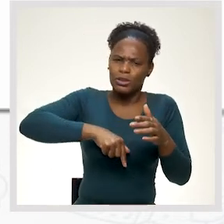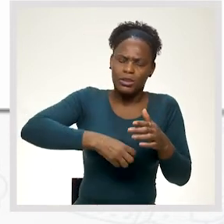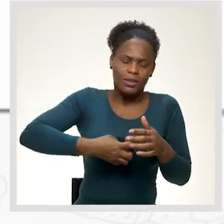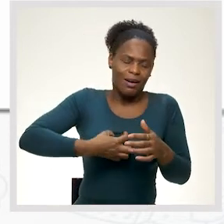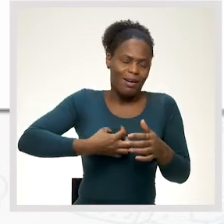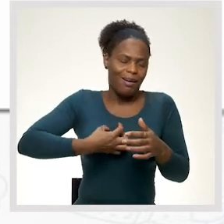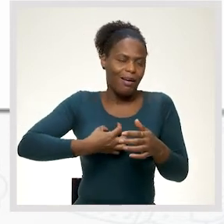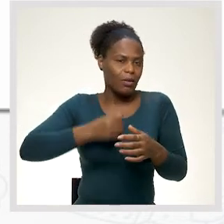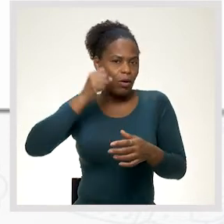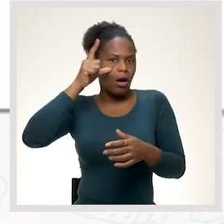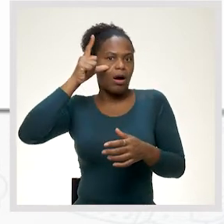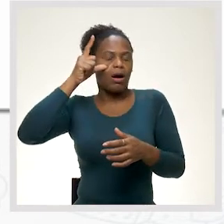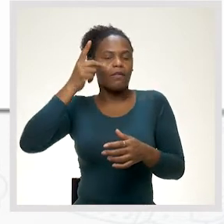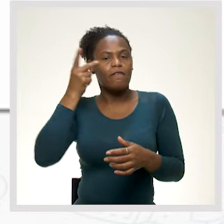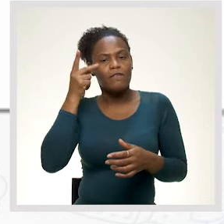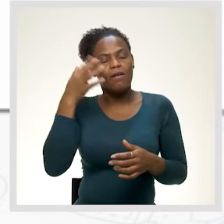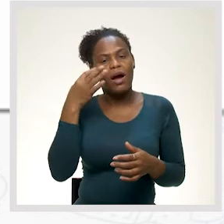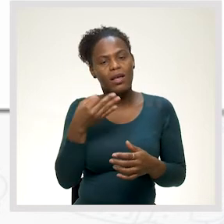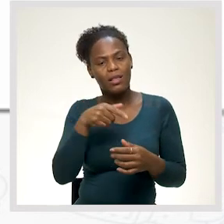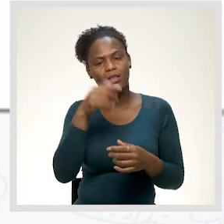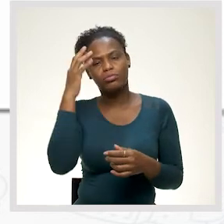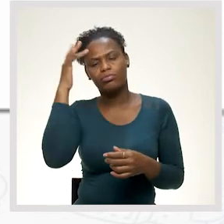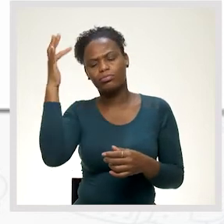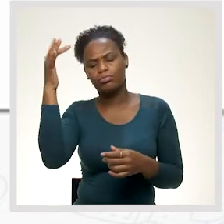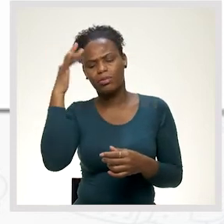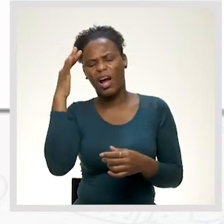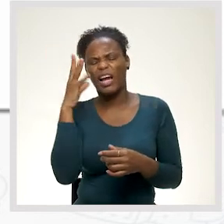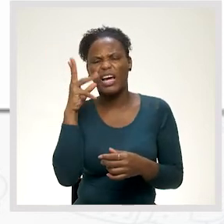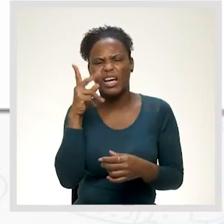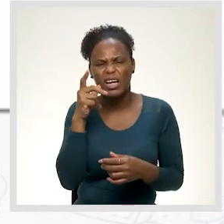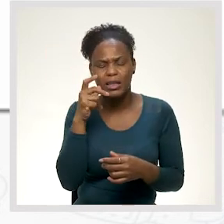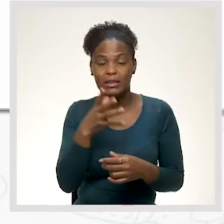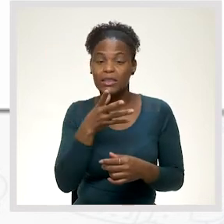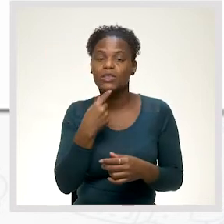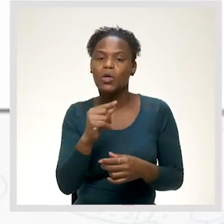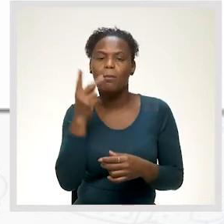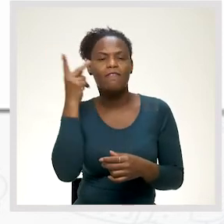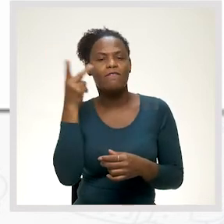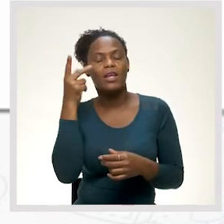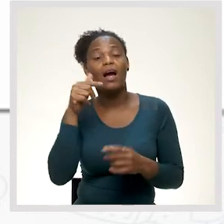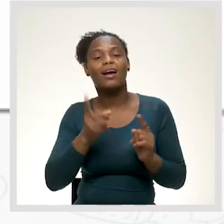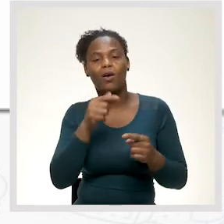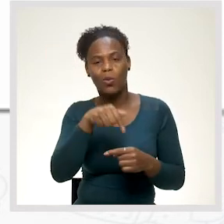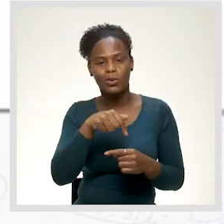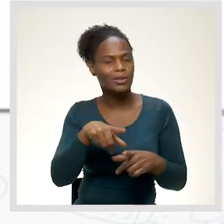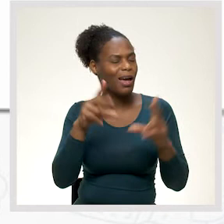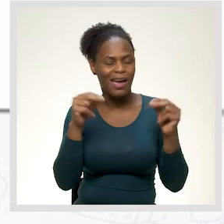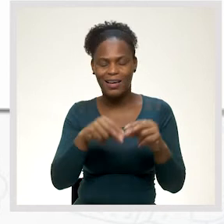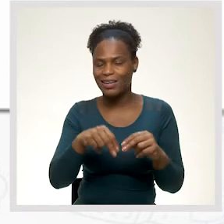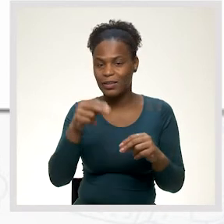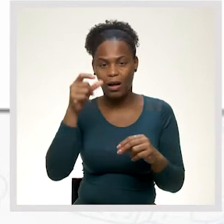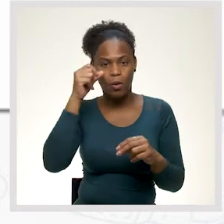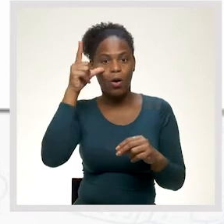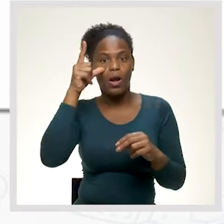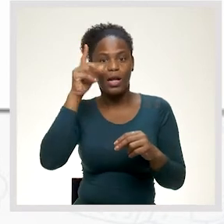haver acordado, vivo ainda deste sonho febril chamado vida, e de que hoje ninguém acorda senão